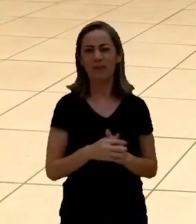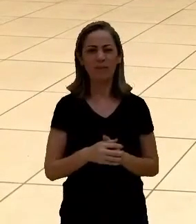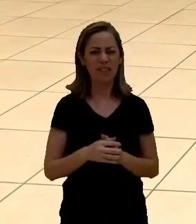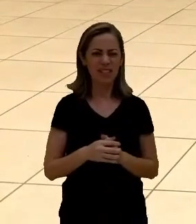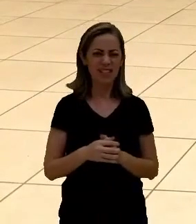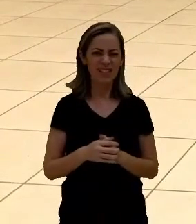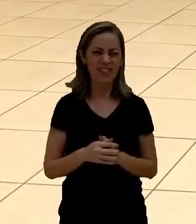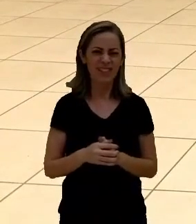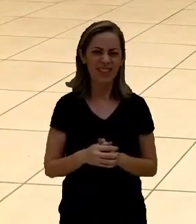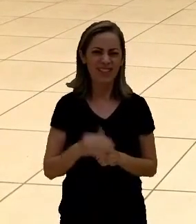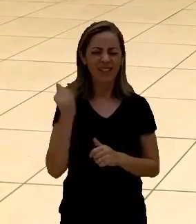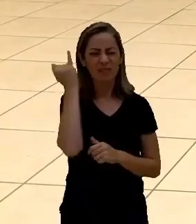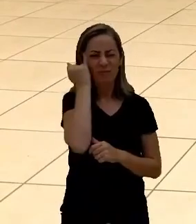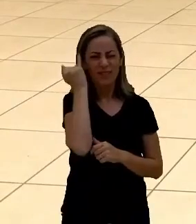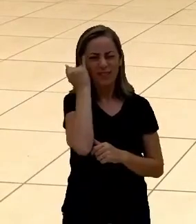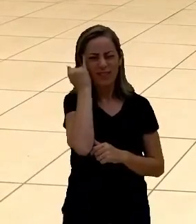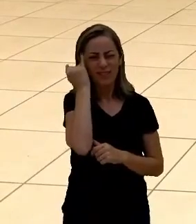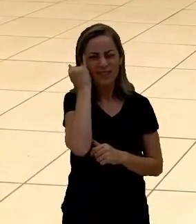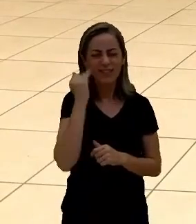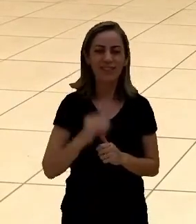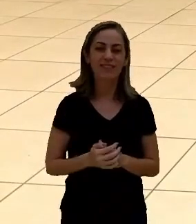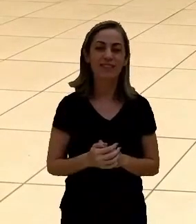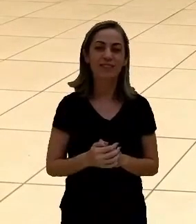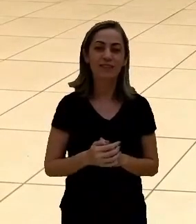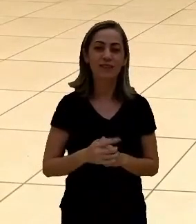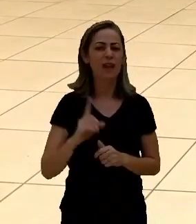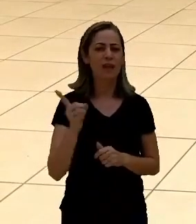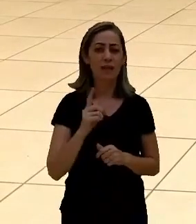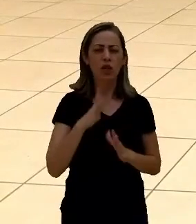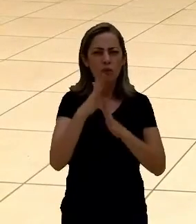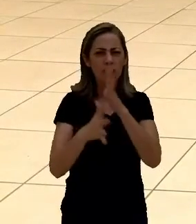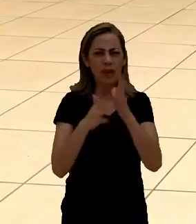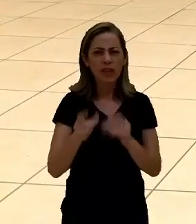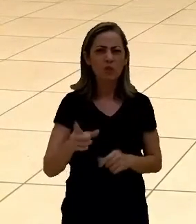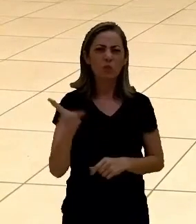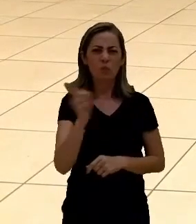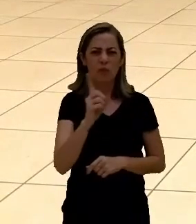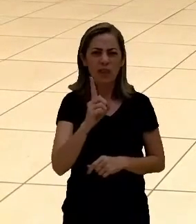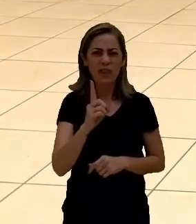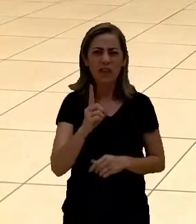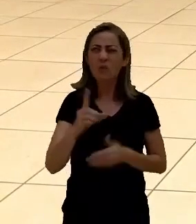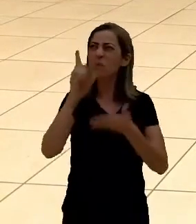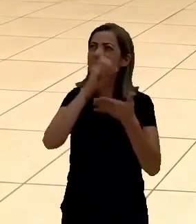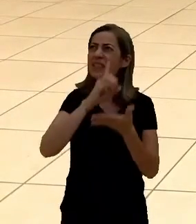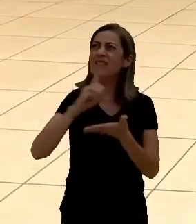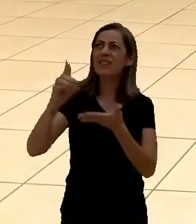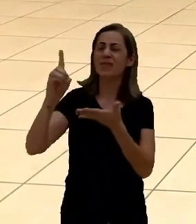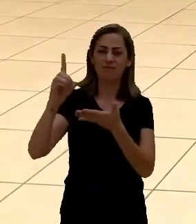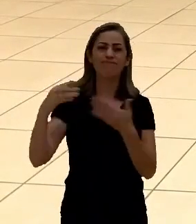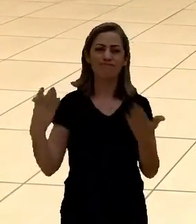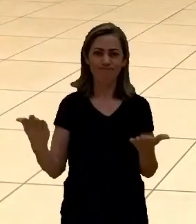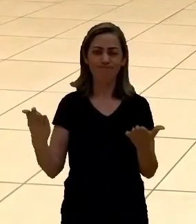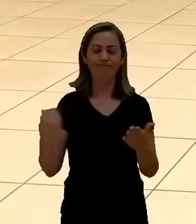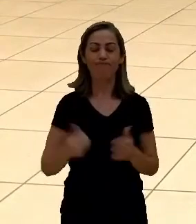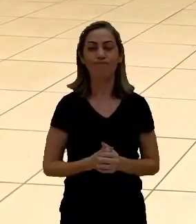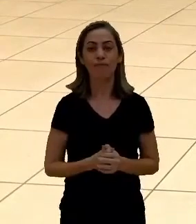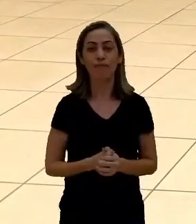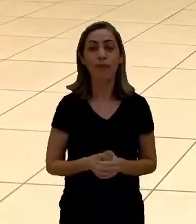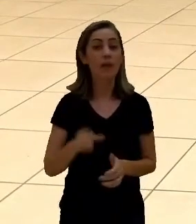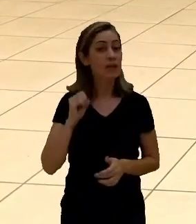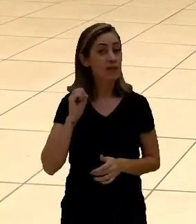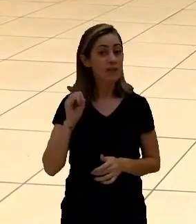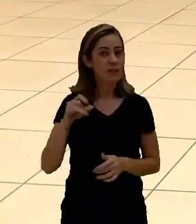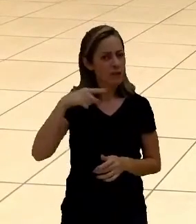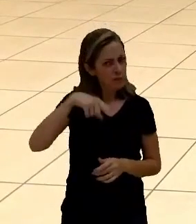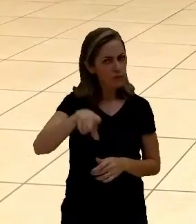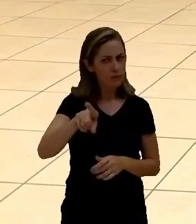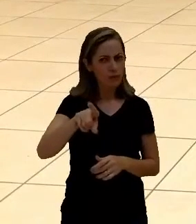falo não significa que eu estou dando não para Deus que está me chamando ele está me concedendo a oportunidade de sair se vou